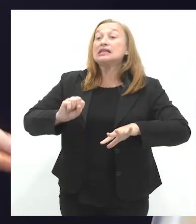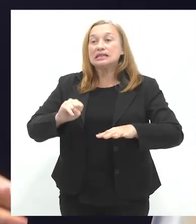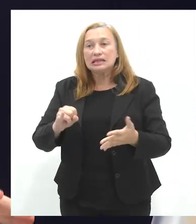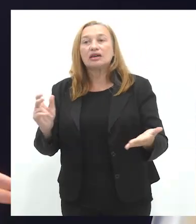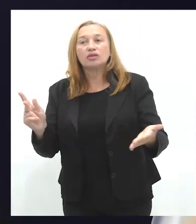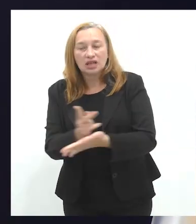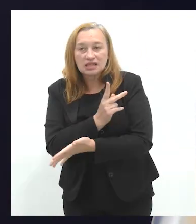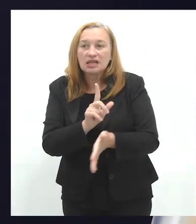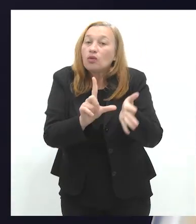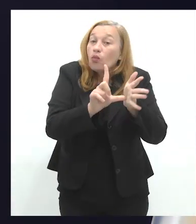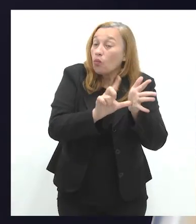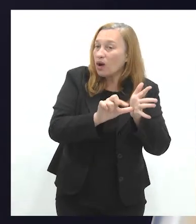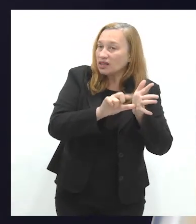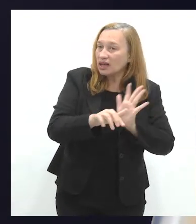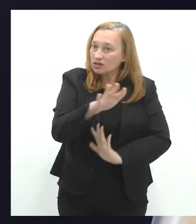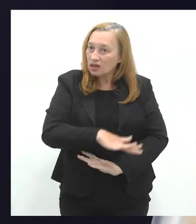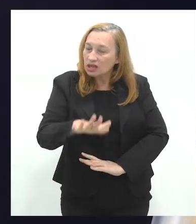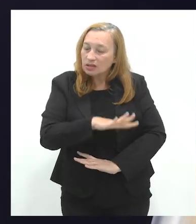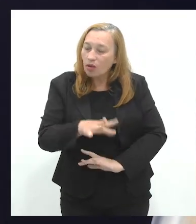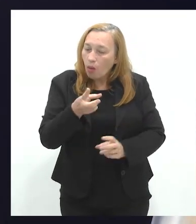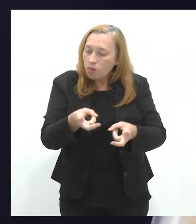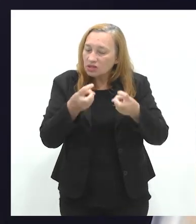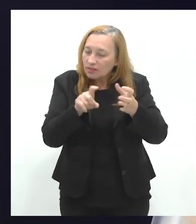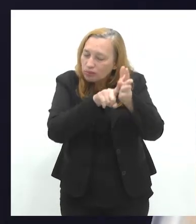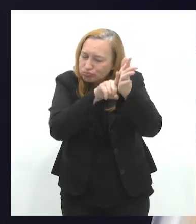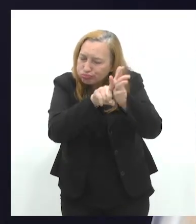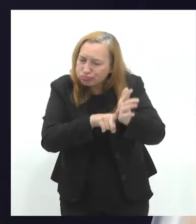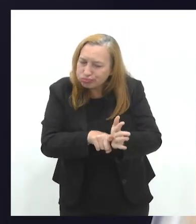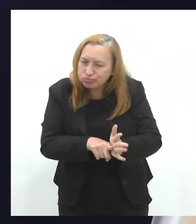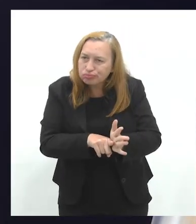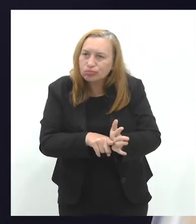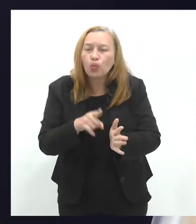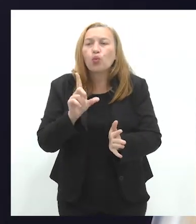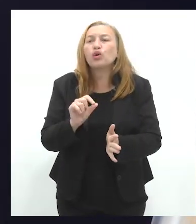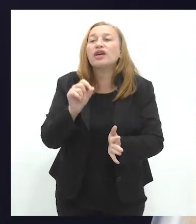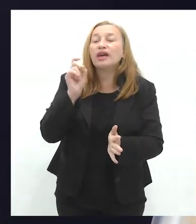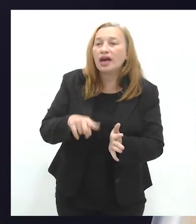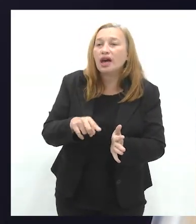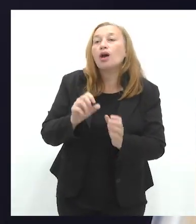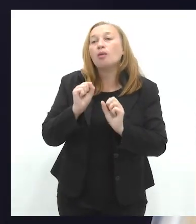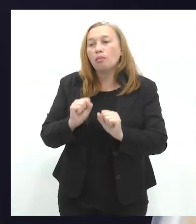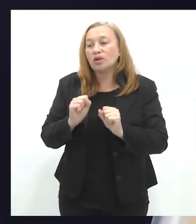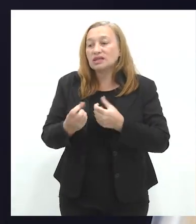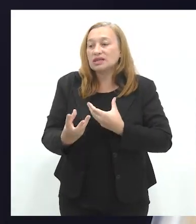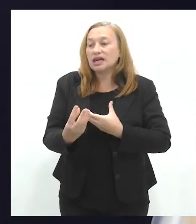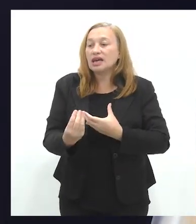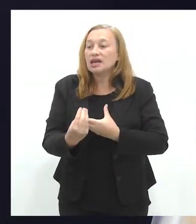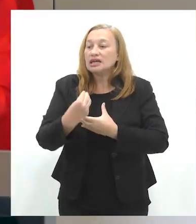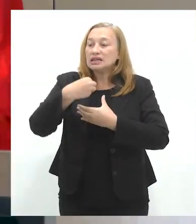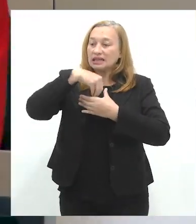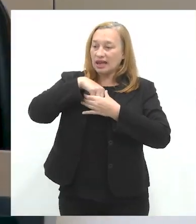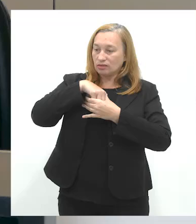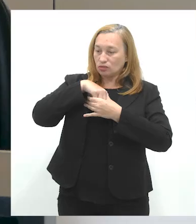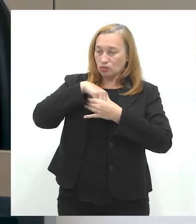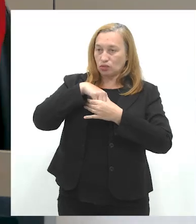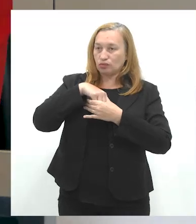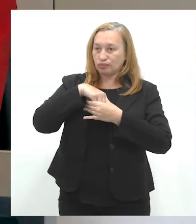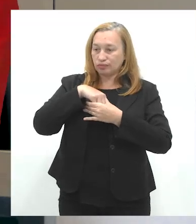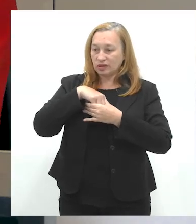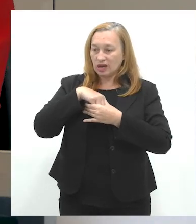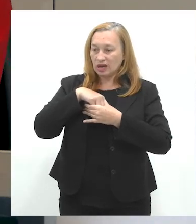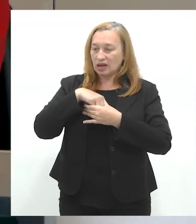está ocorrendo um atraso ali com aquela criança, o ideal é a gente investigar, entender o que é. Pode ser um fator externo. Você quer dizer, então, que tem